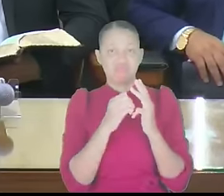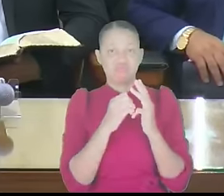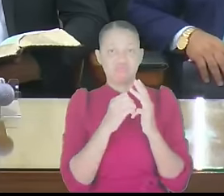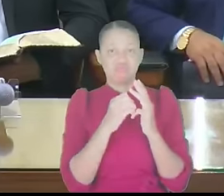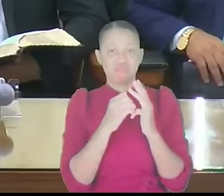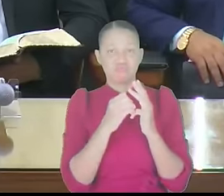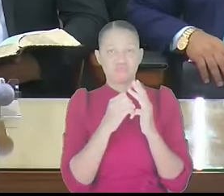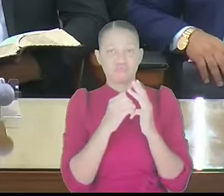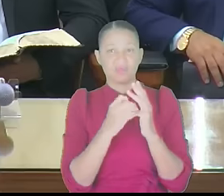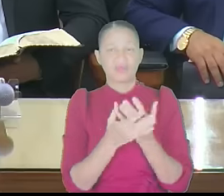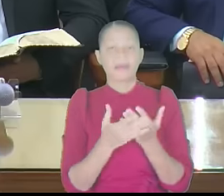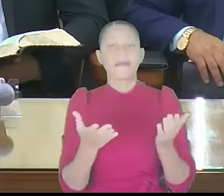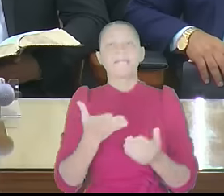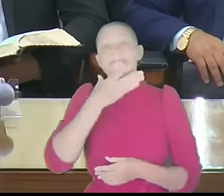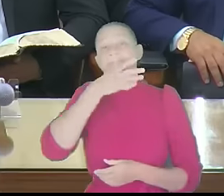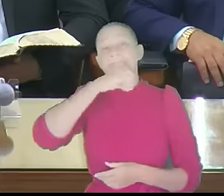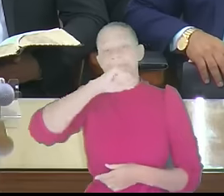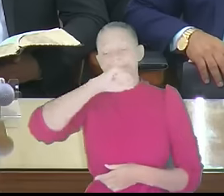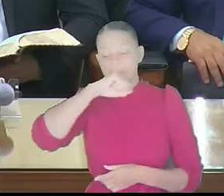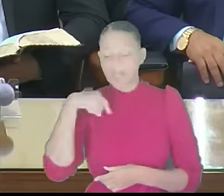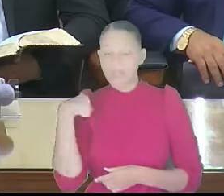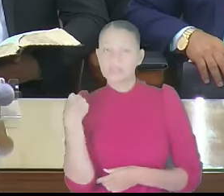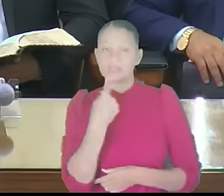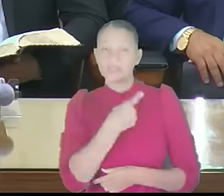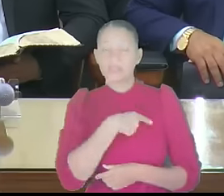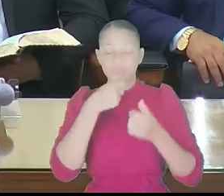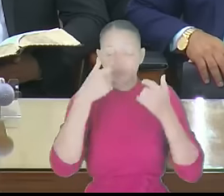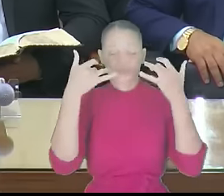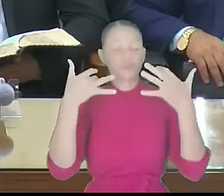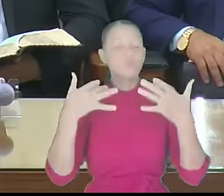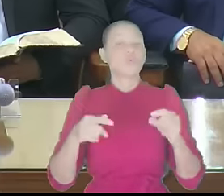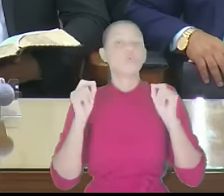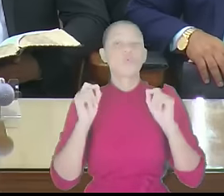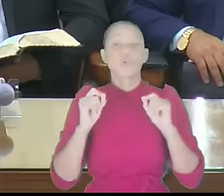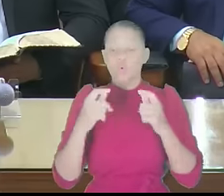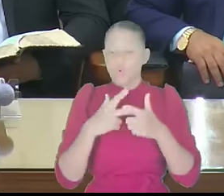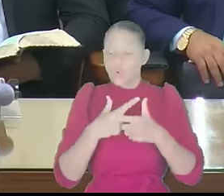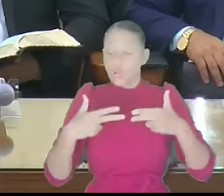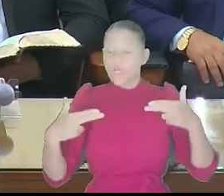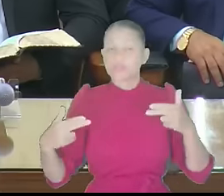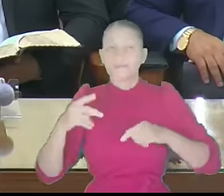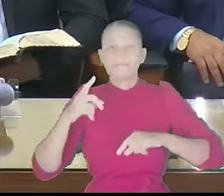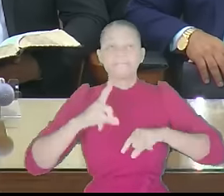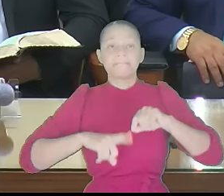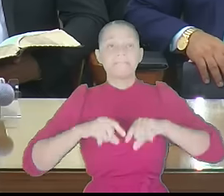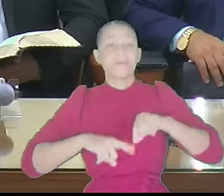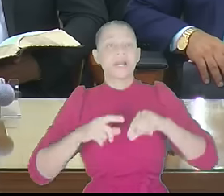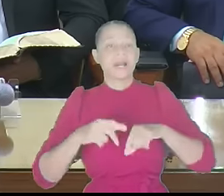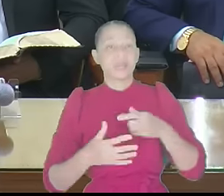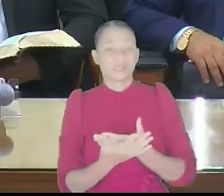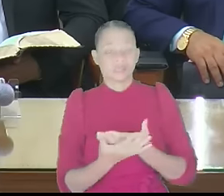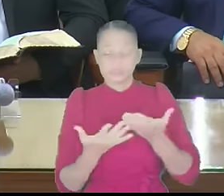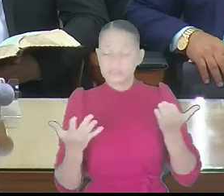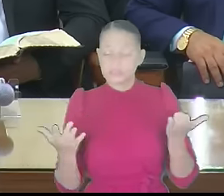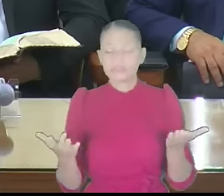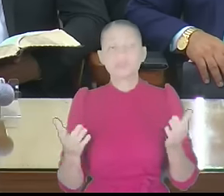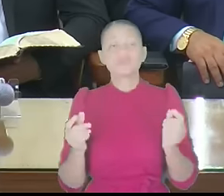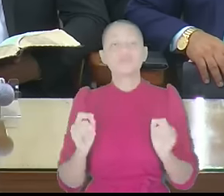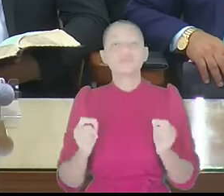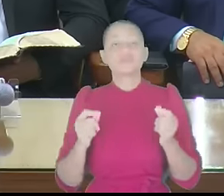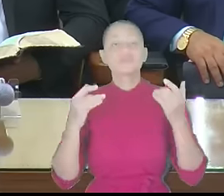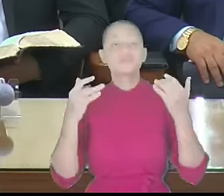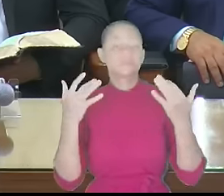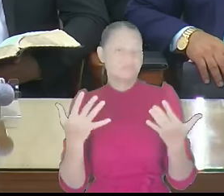O Pai Nosso diz assim na terra, quer dizer que as coisas materiais, elas são comparadas às